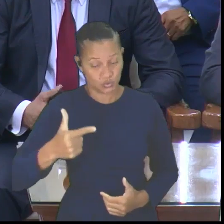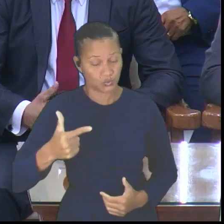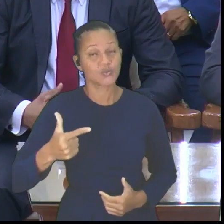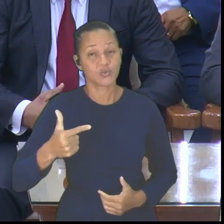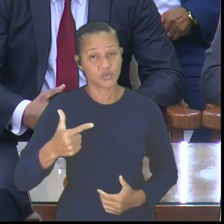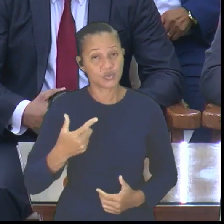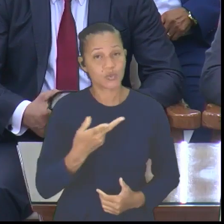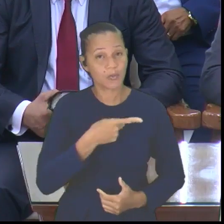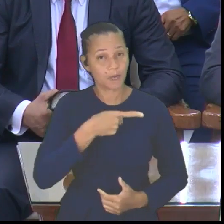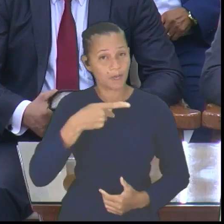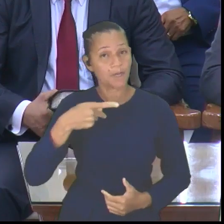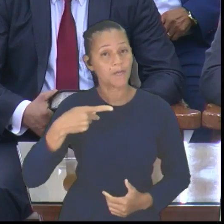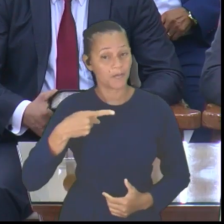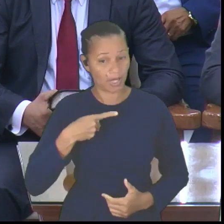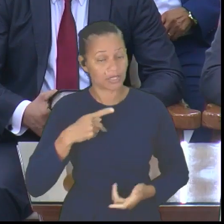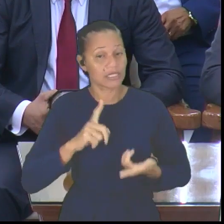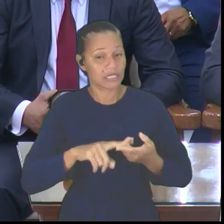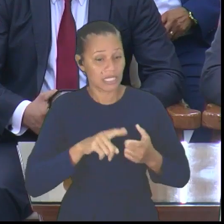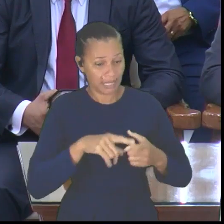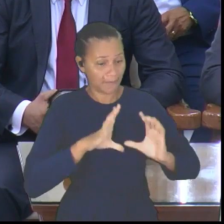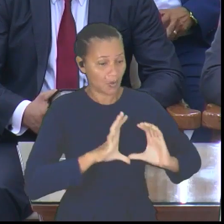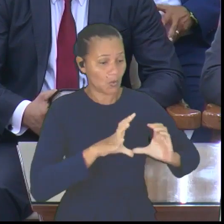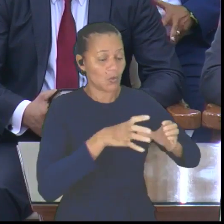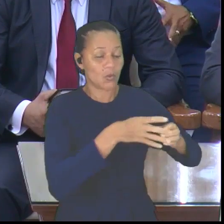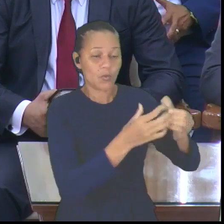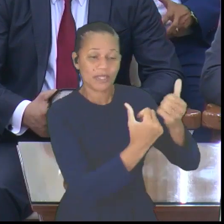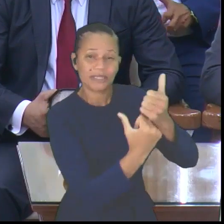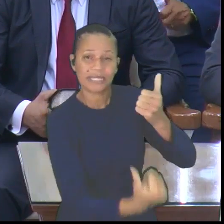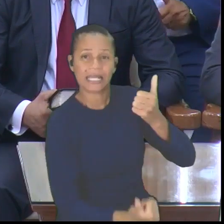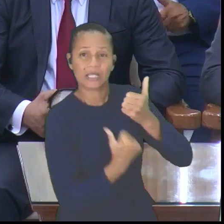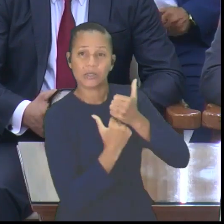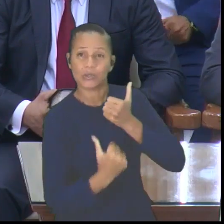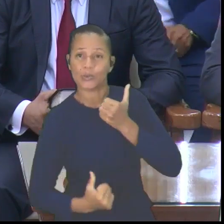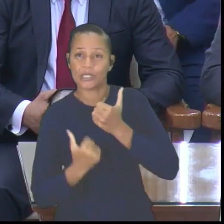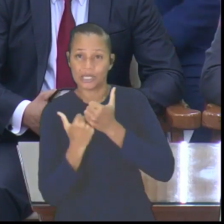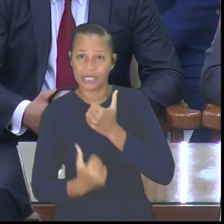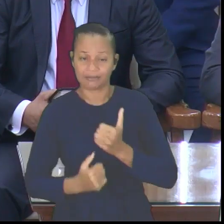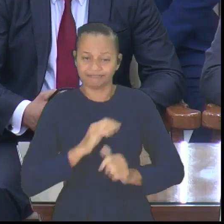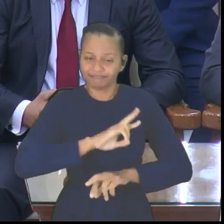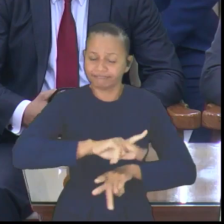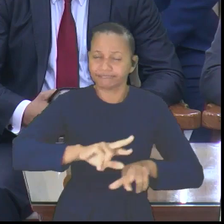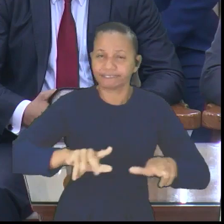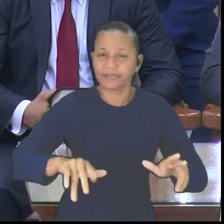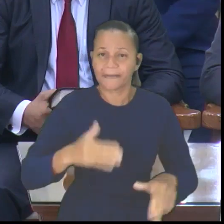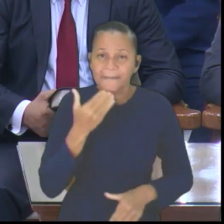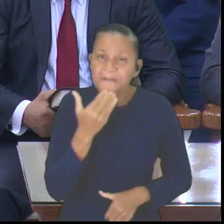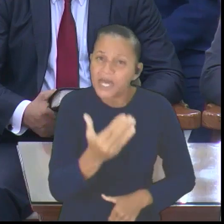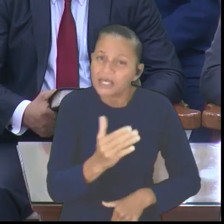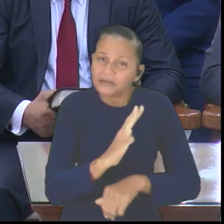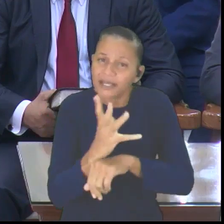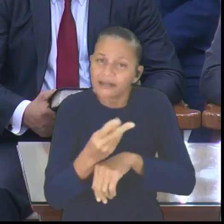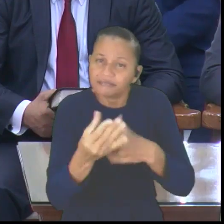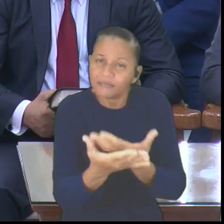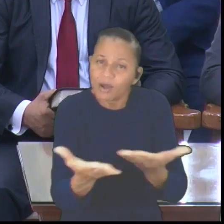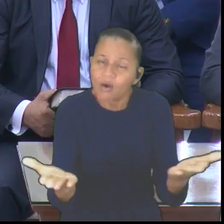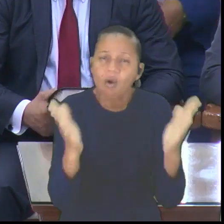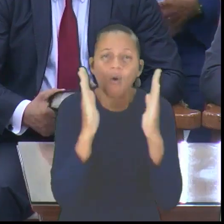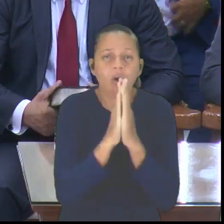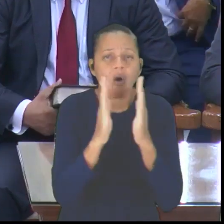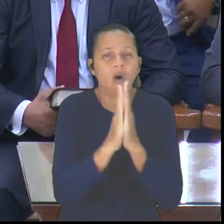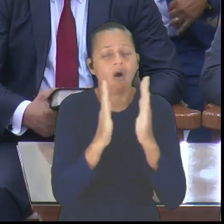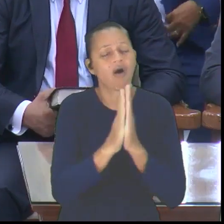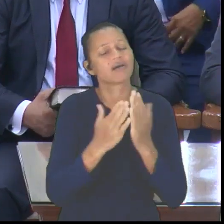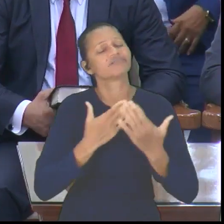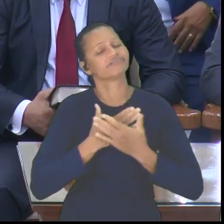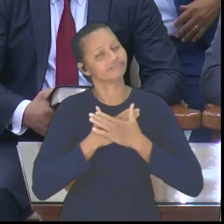mesas que estão aqui representadas e os pastores. E peço à igreja as orações, que os irmãos orem por